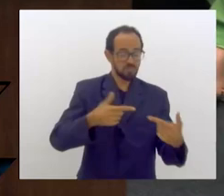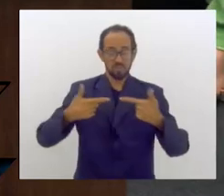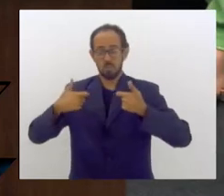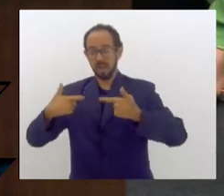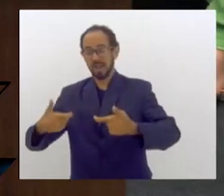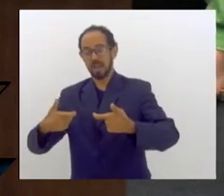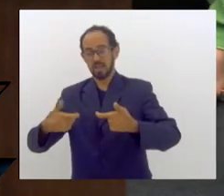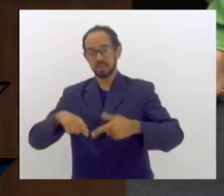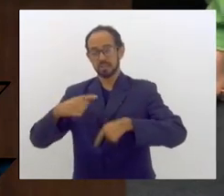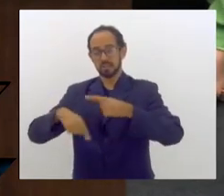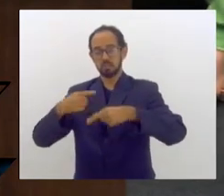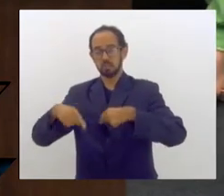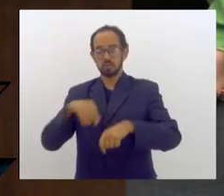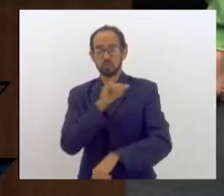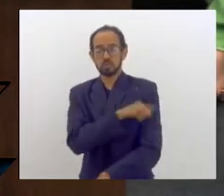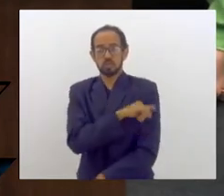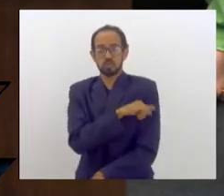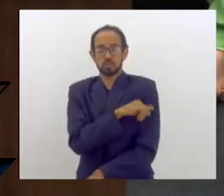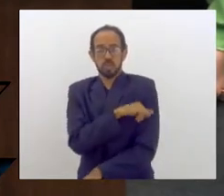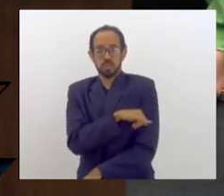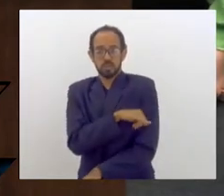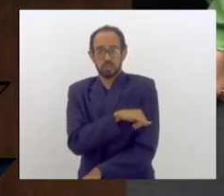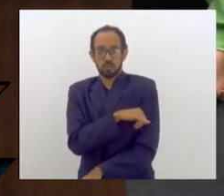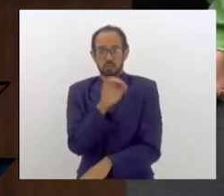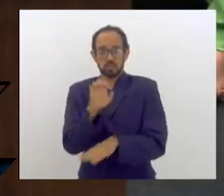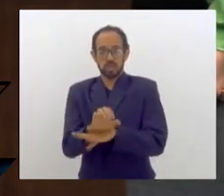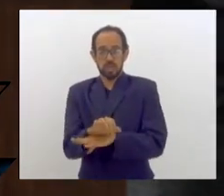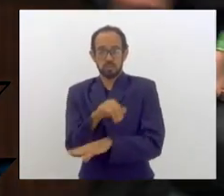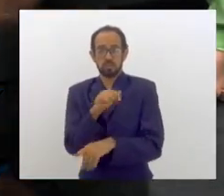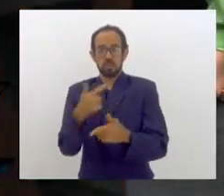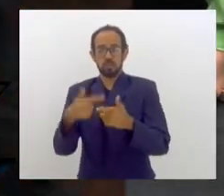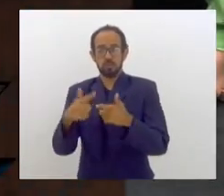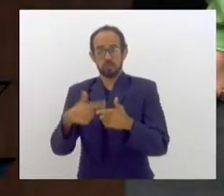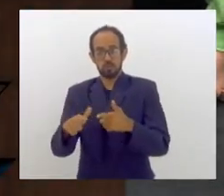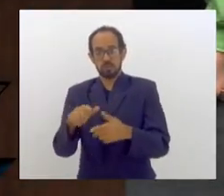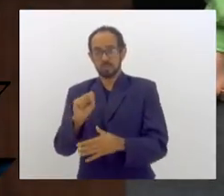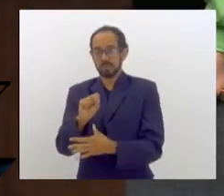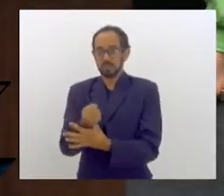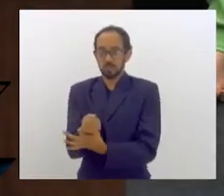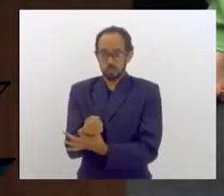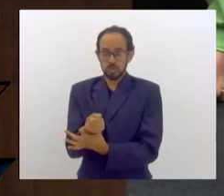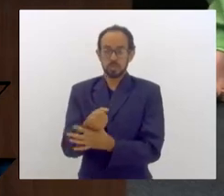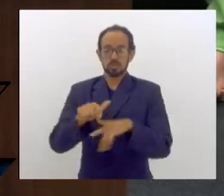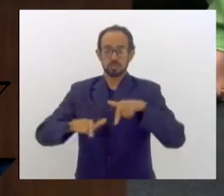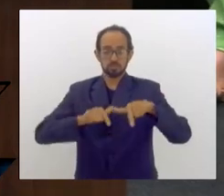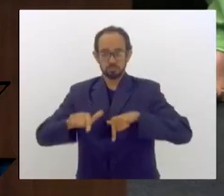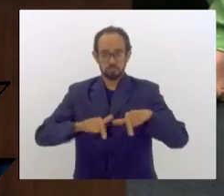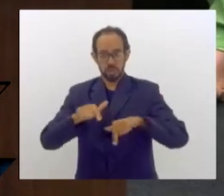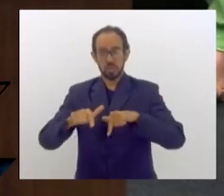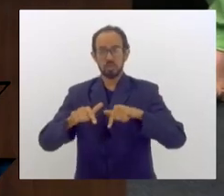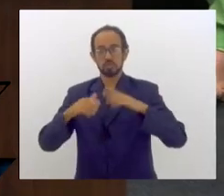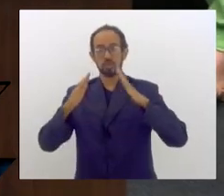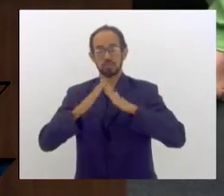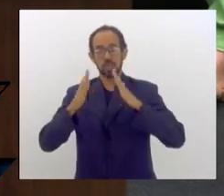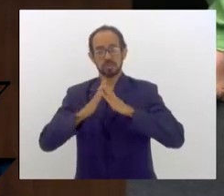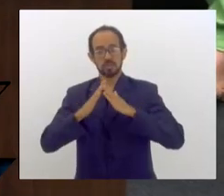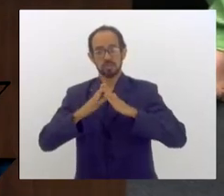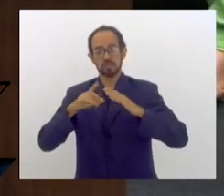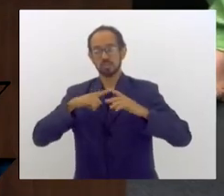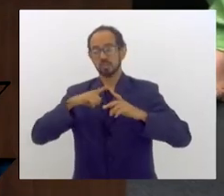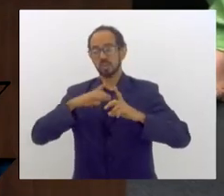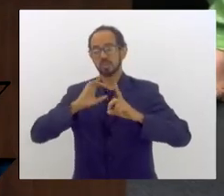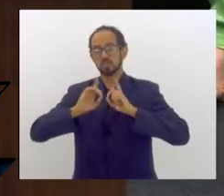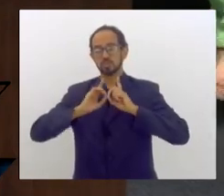pouco o Rio de Janeiro, o Estado, está com problema de segurança, de emprego, de habitação, a gente fica discutindo aqui, cada